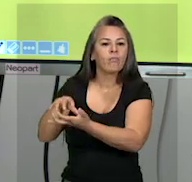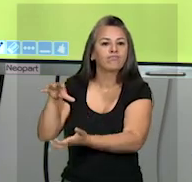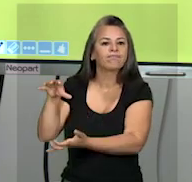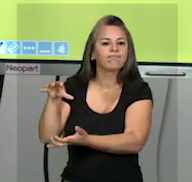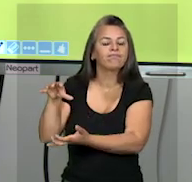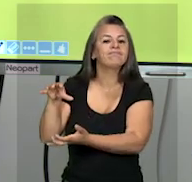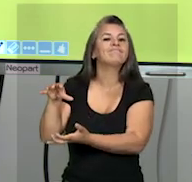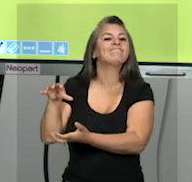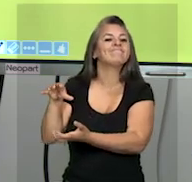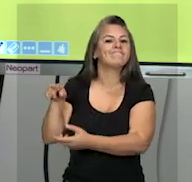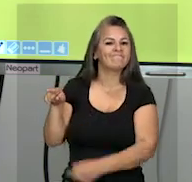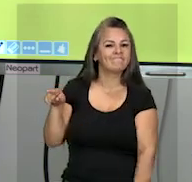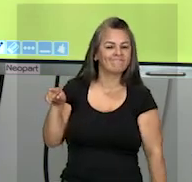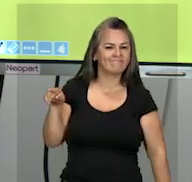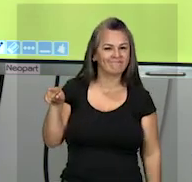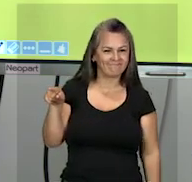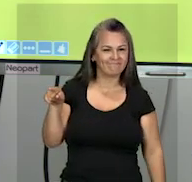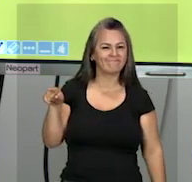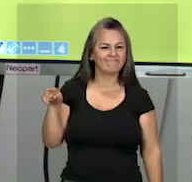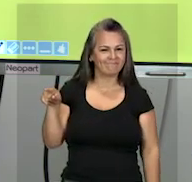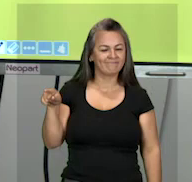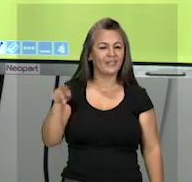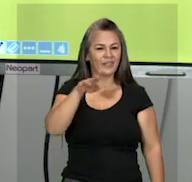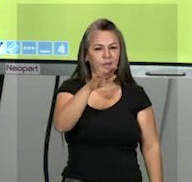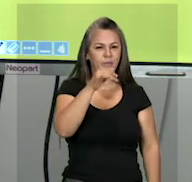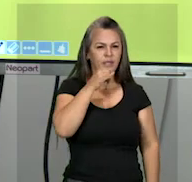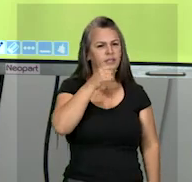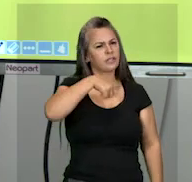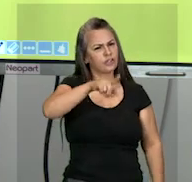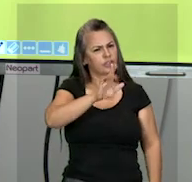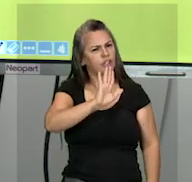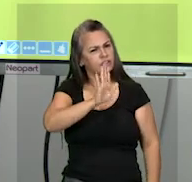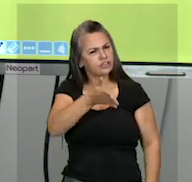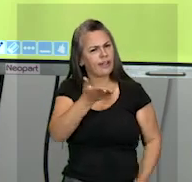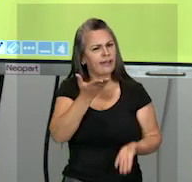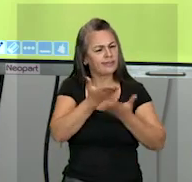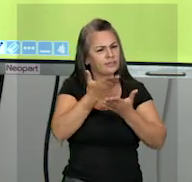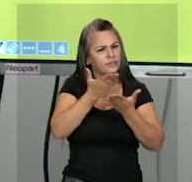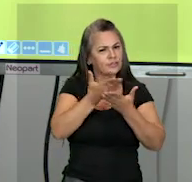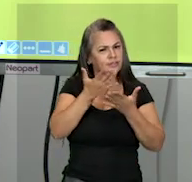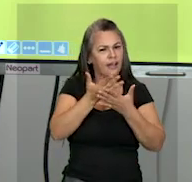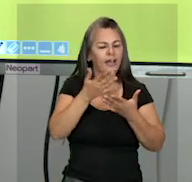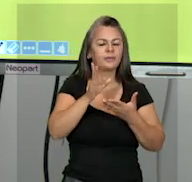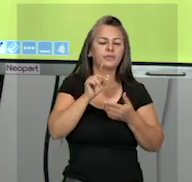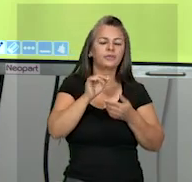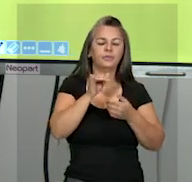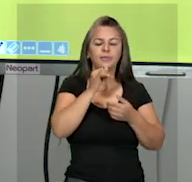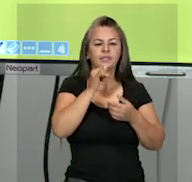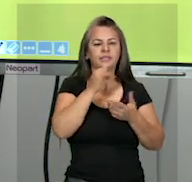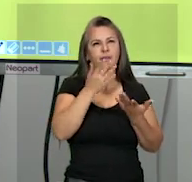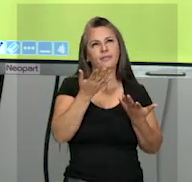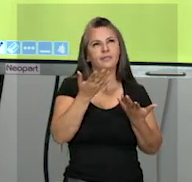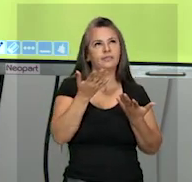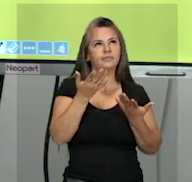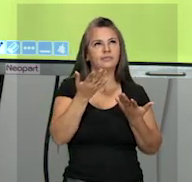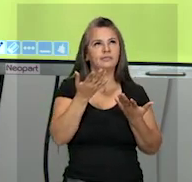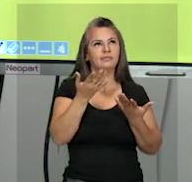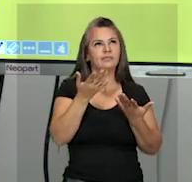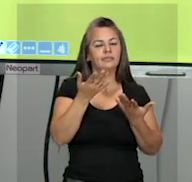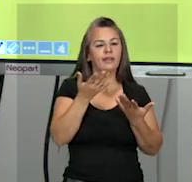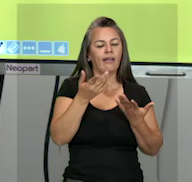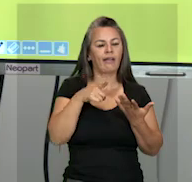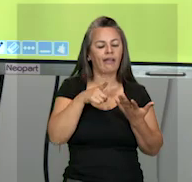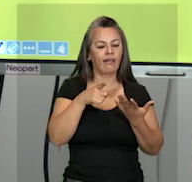demográfica, enfim, taxa de natalidade, taxa de mortalidade, o Japão se industrializou mais ou menos na mesma época